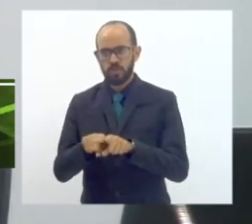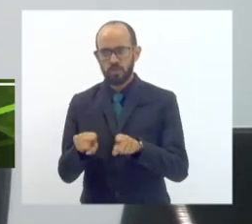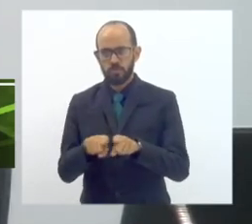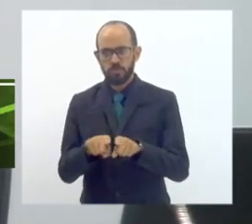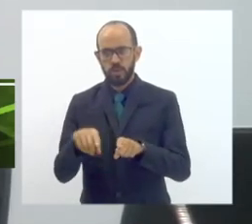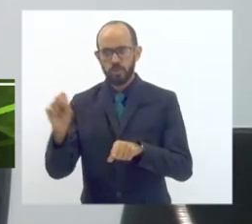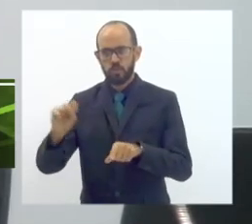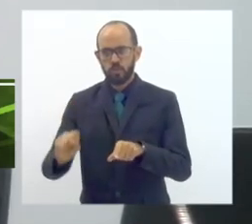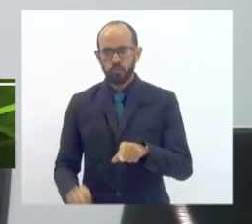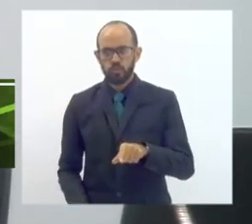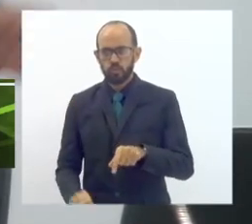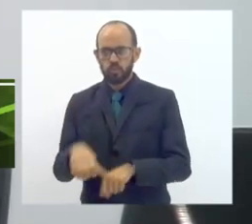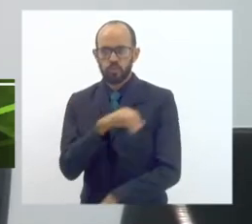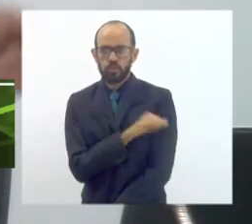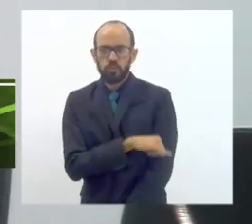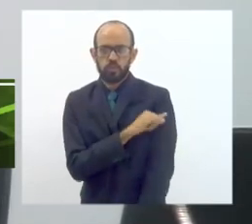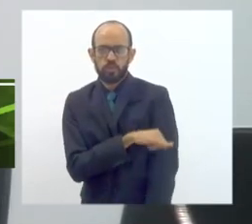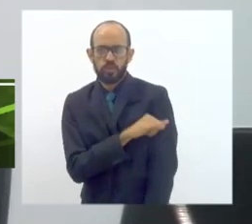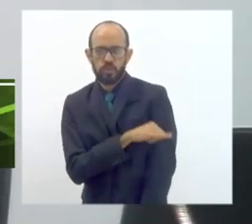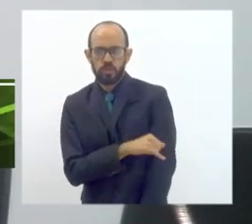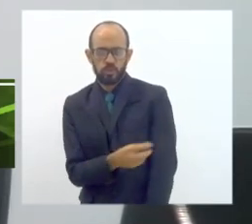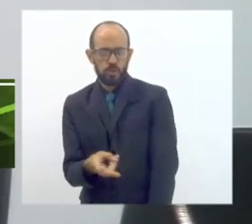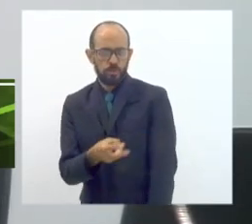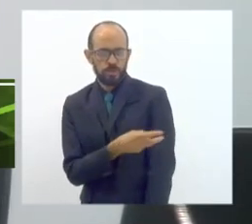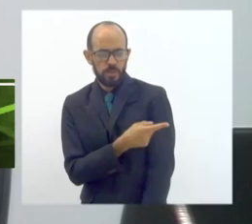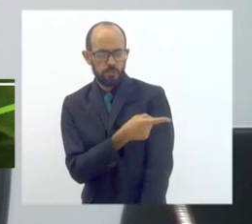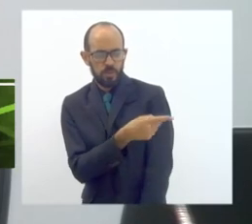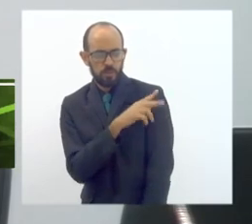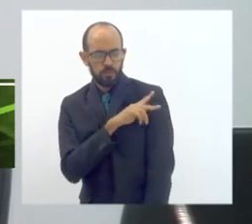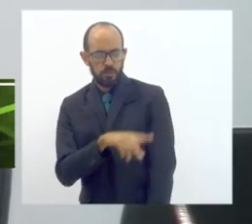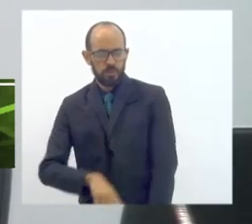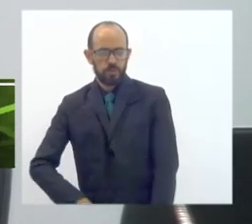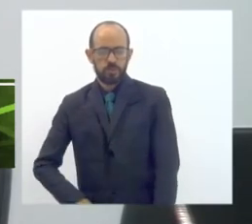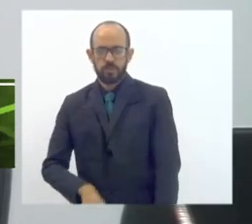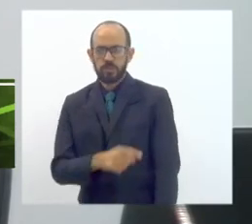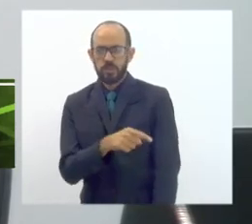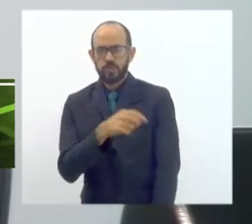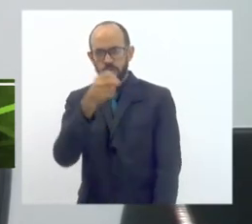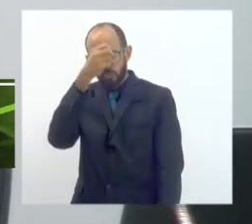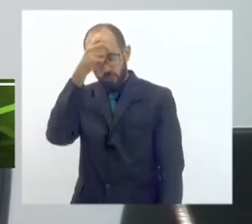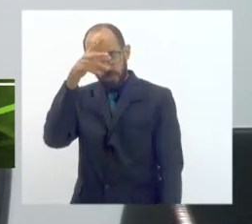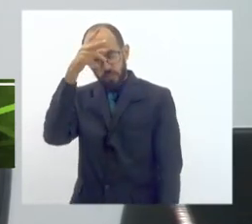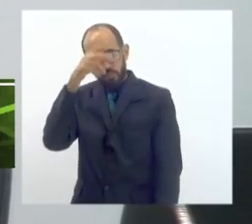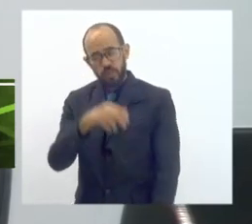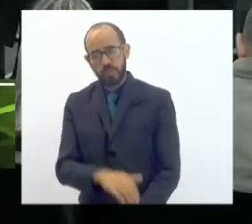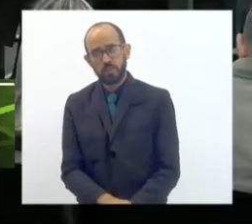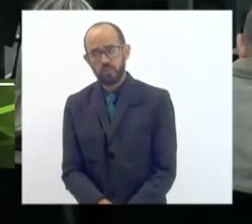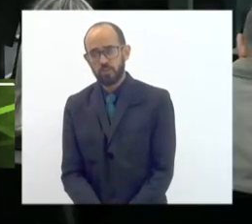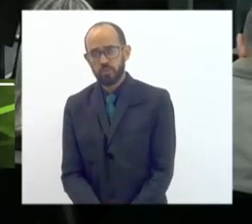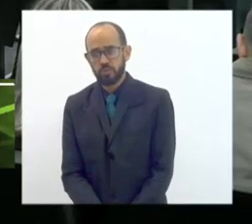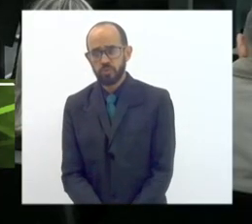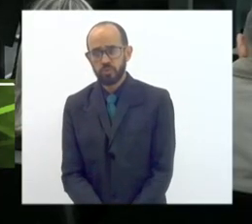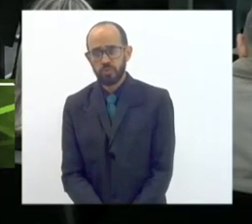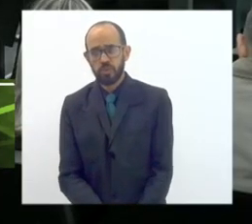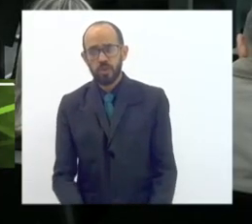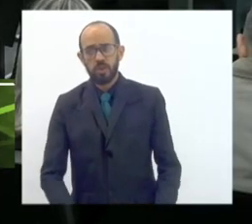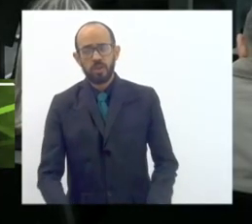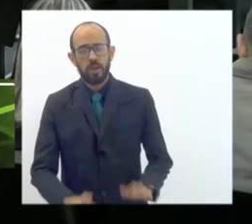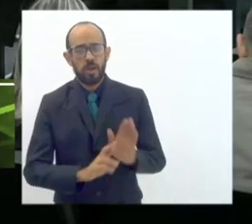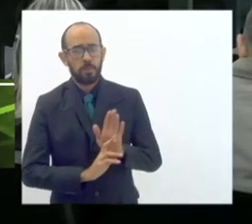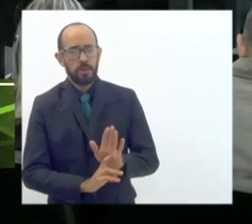sul, Fluminense, né? Que eu vi aqui pelo nosso presidente dos prefeitos, que representa,